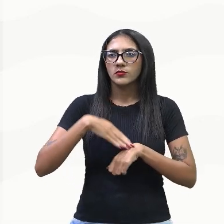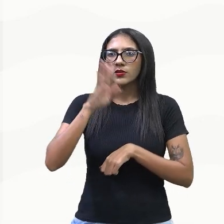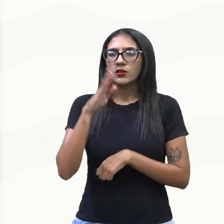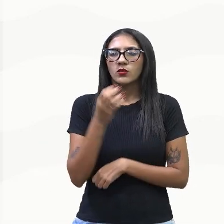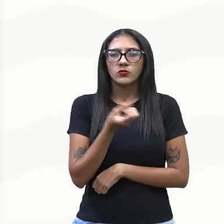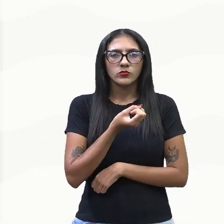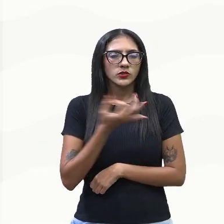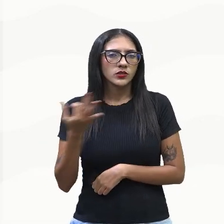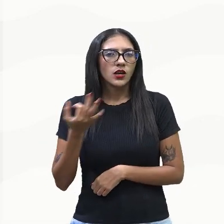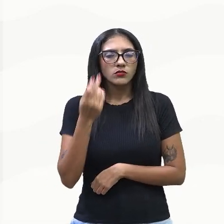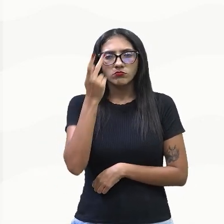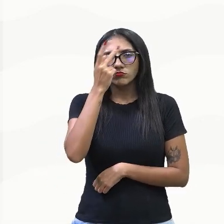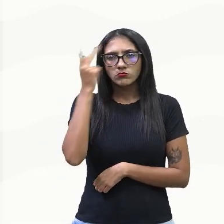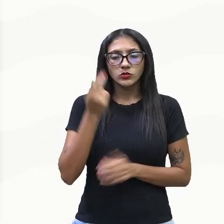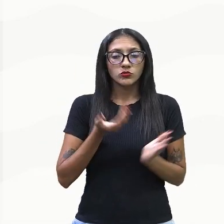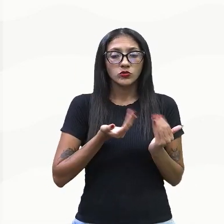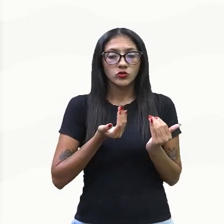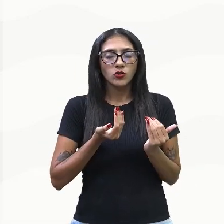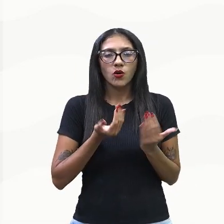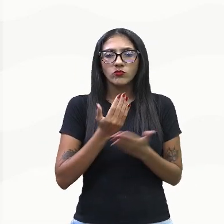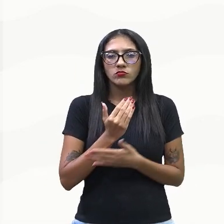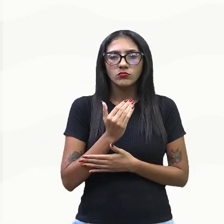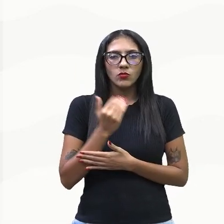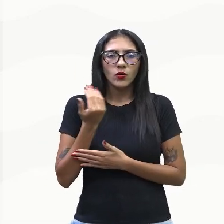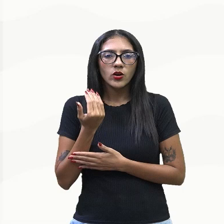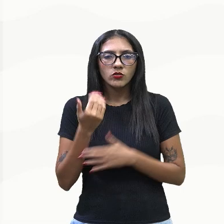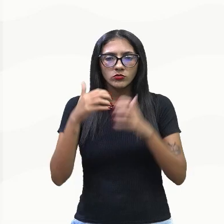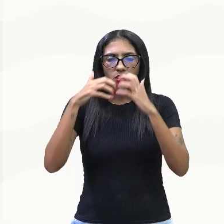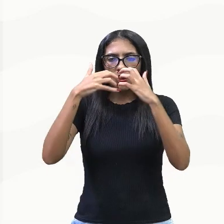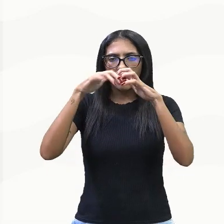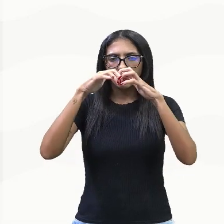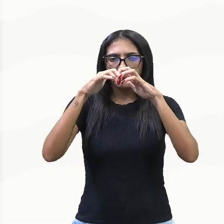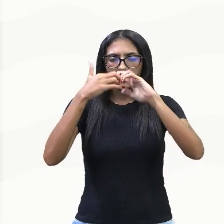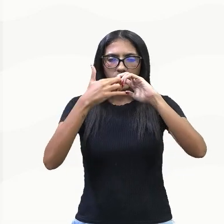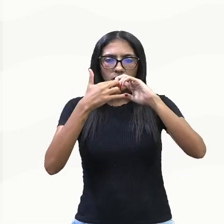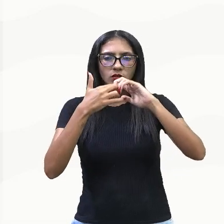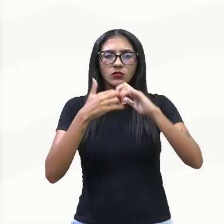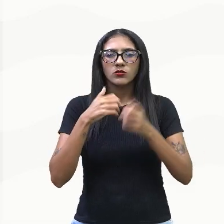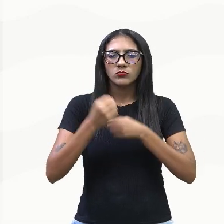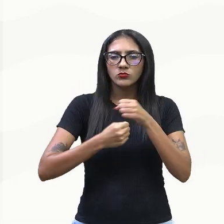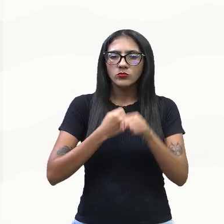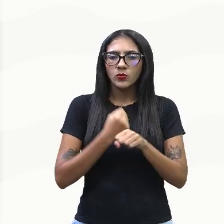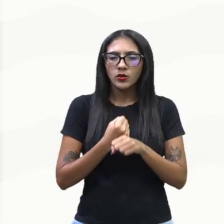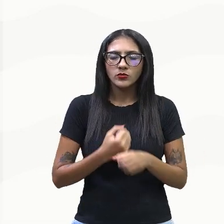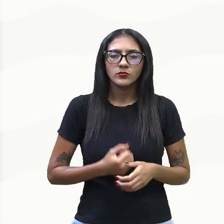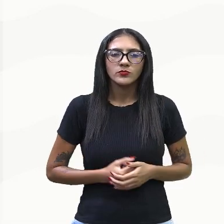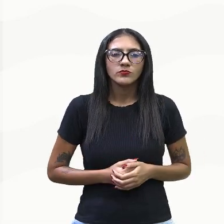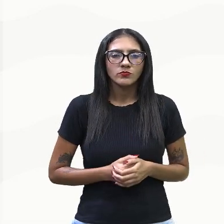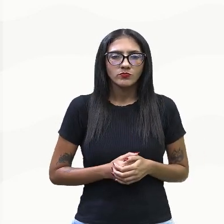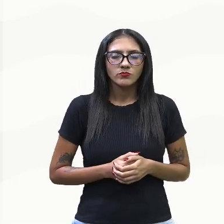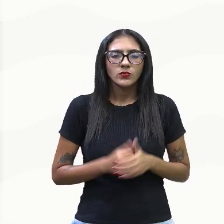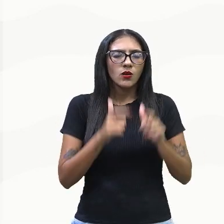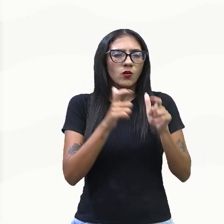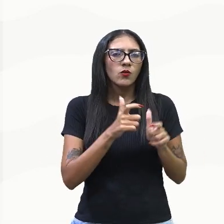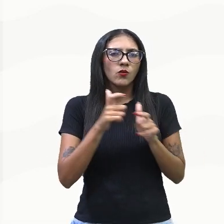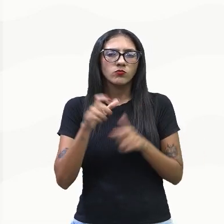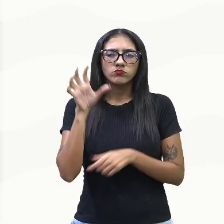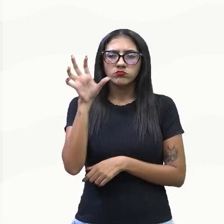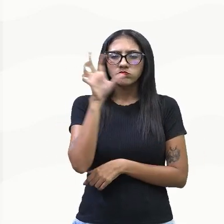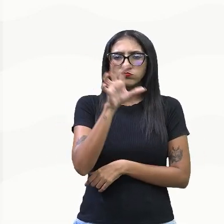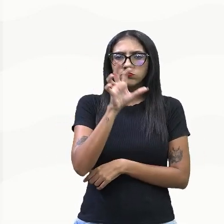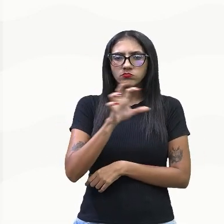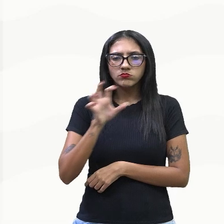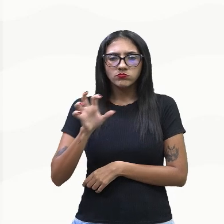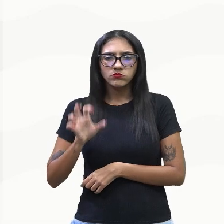de jovens com AVC de 2008 a 2022 no Brasil? Caiu em qual região, pessoal?